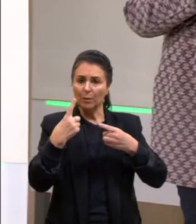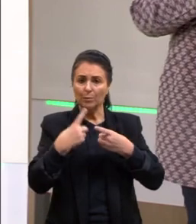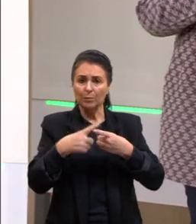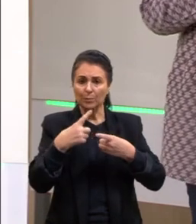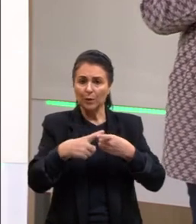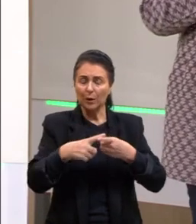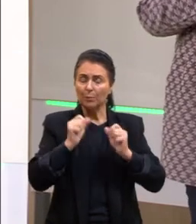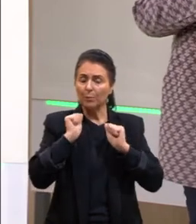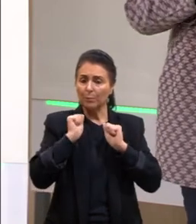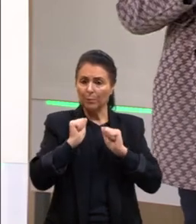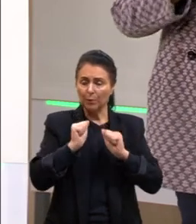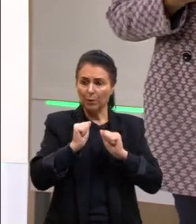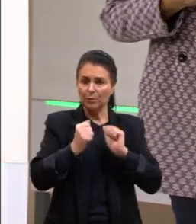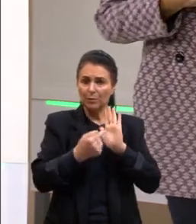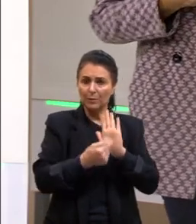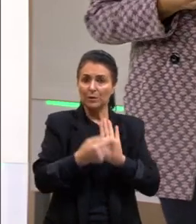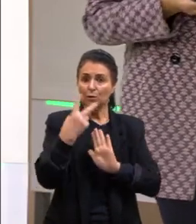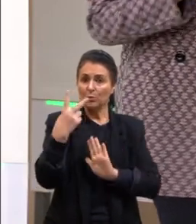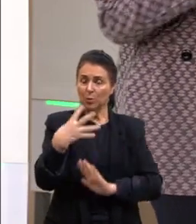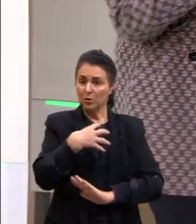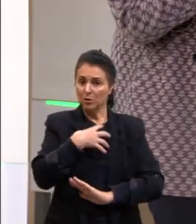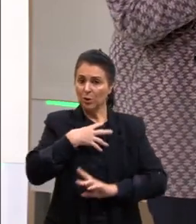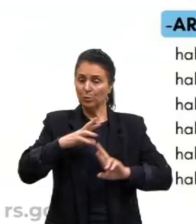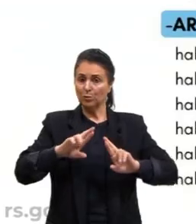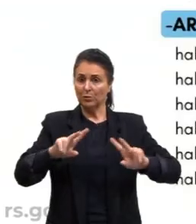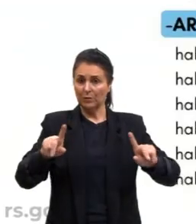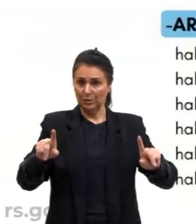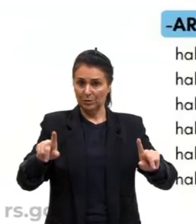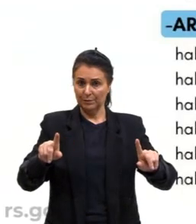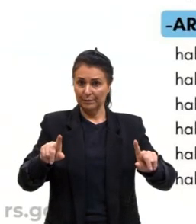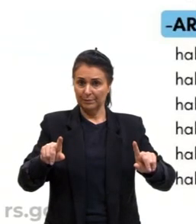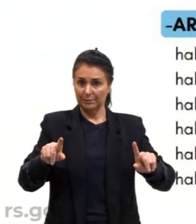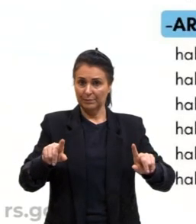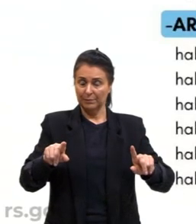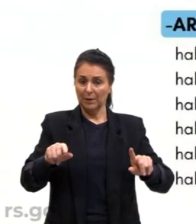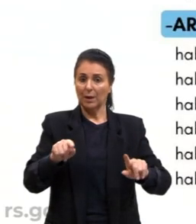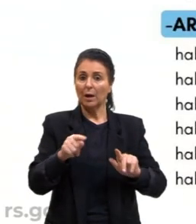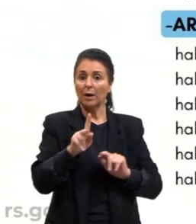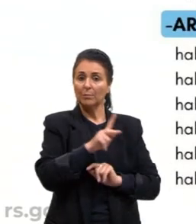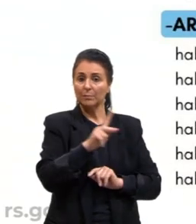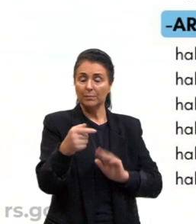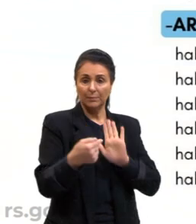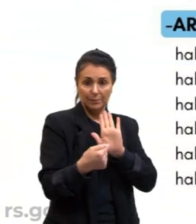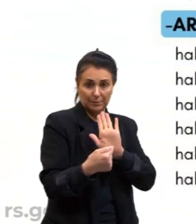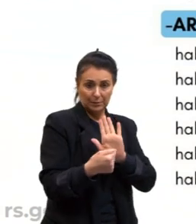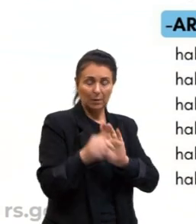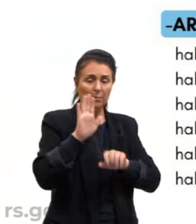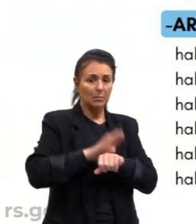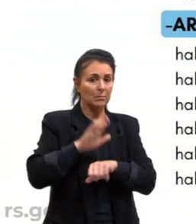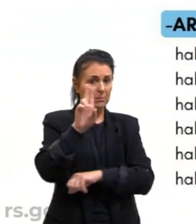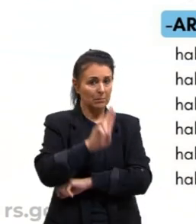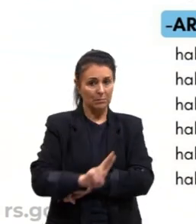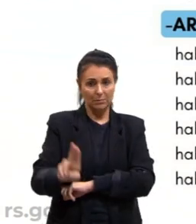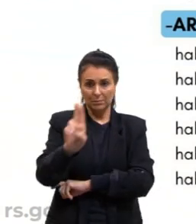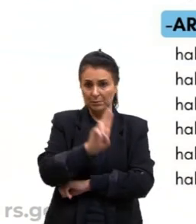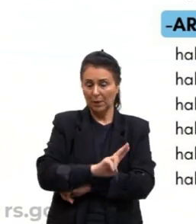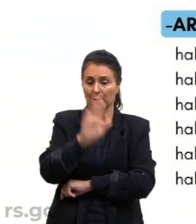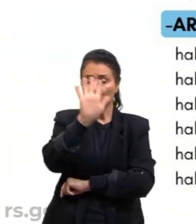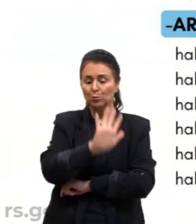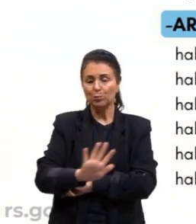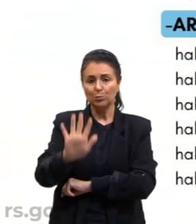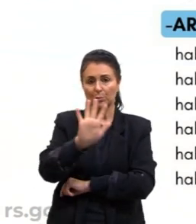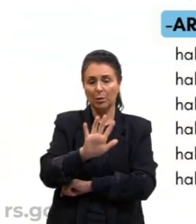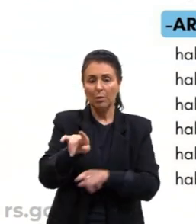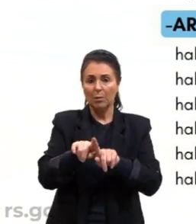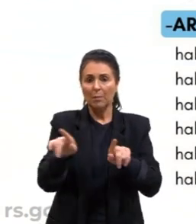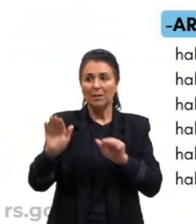Porque ele pode aparecer de duas formas eu coloquei aqui para vocês a forma que é mais utilizada de forma geral